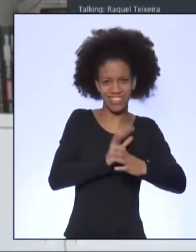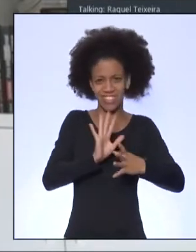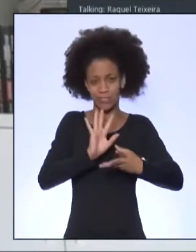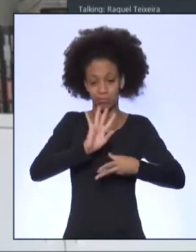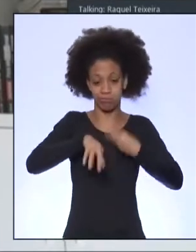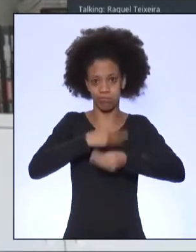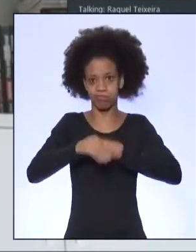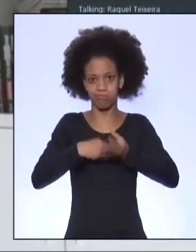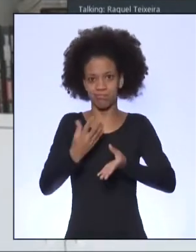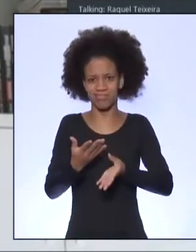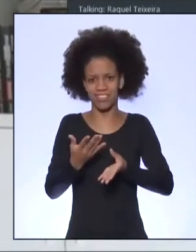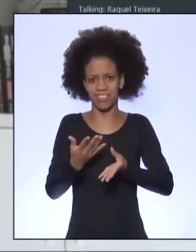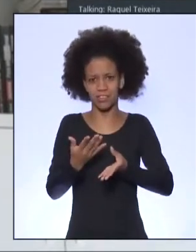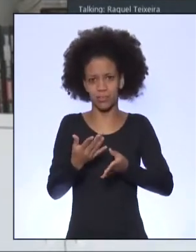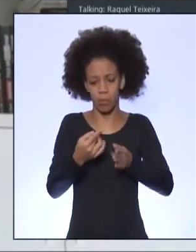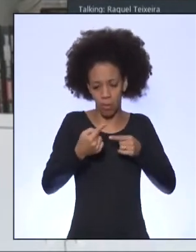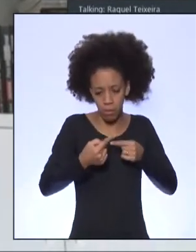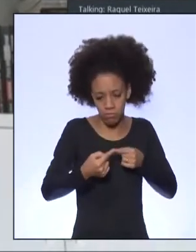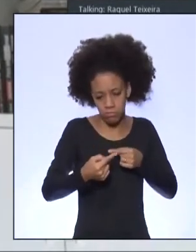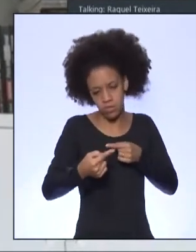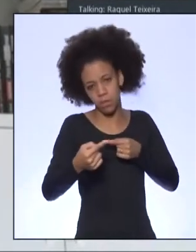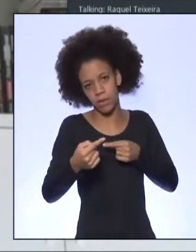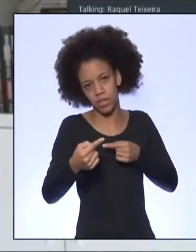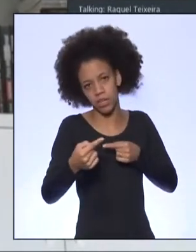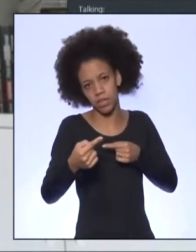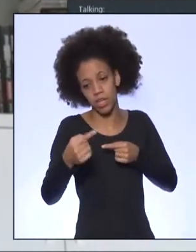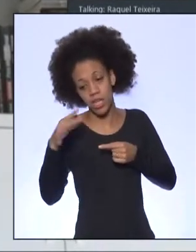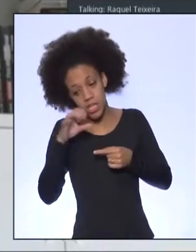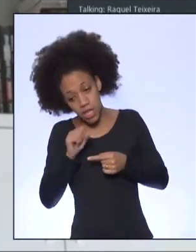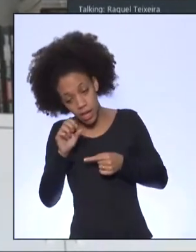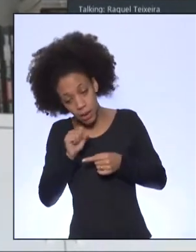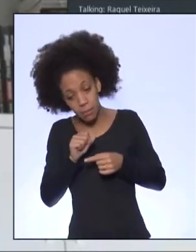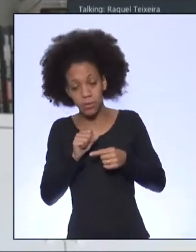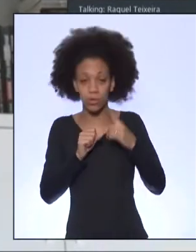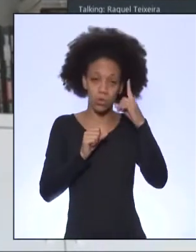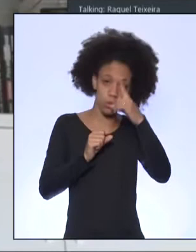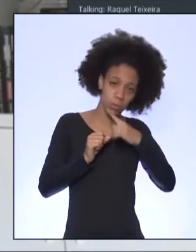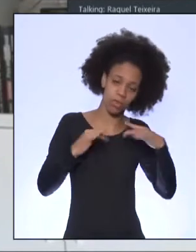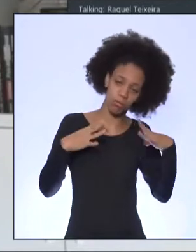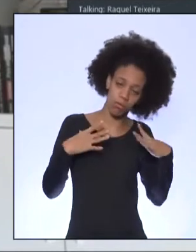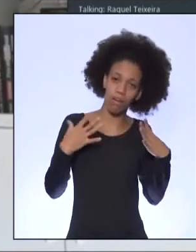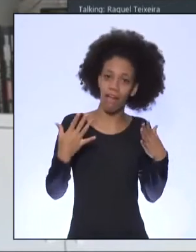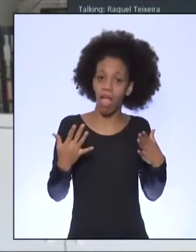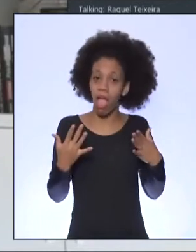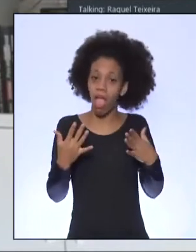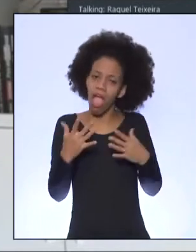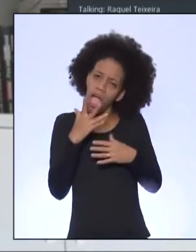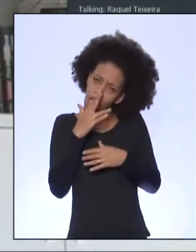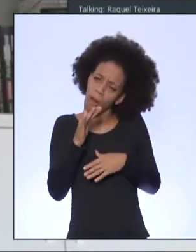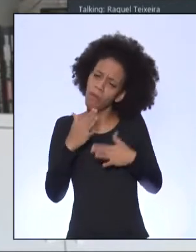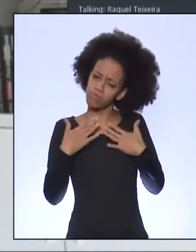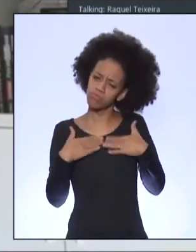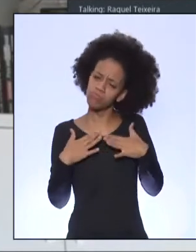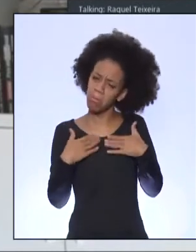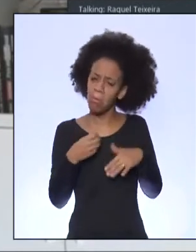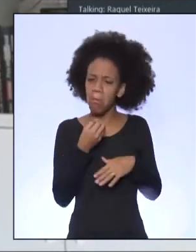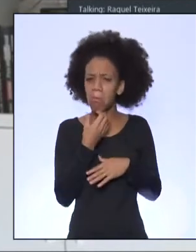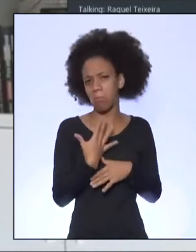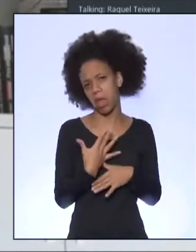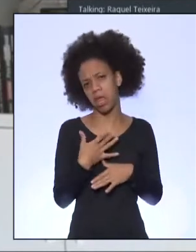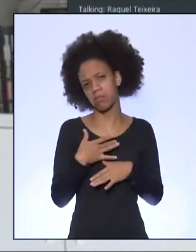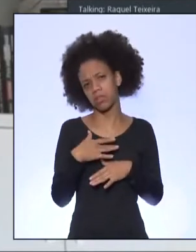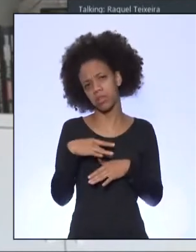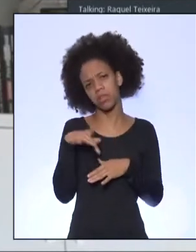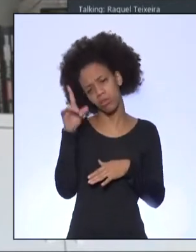noção que a gente tinha de semana e fim de semana. Eu acho até que eu convivo bem com essa coisa de todos os